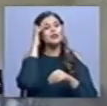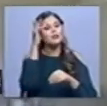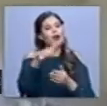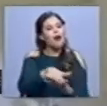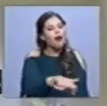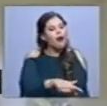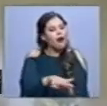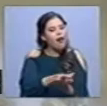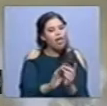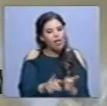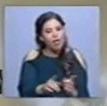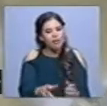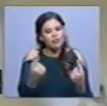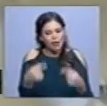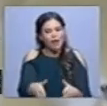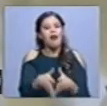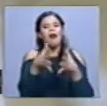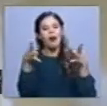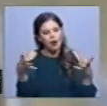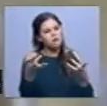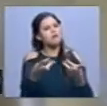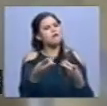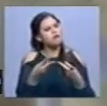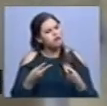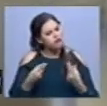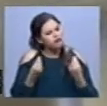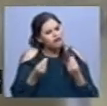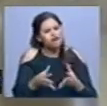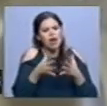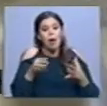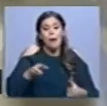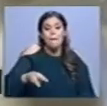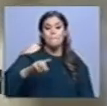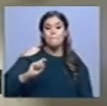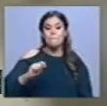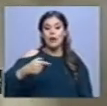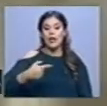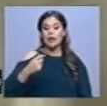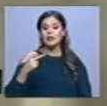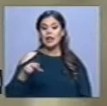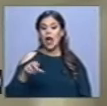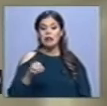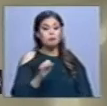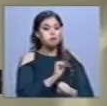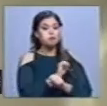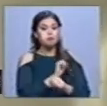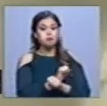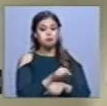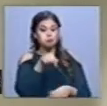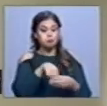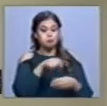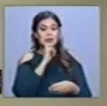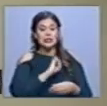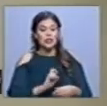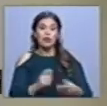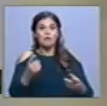superfície, houve grandes quantidades de metano que estavam presos em gelo. Obviamente, com as alterações da